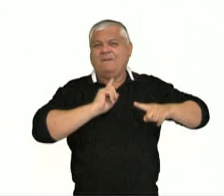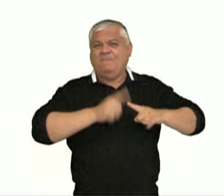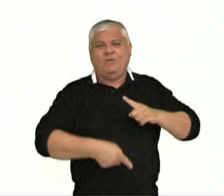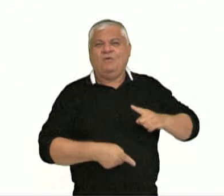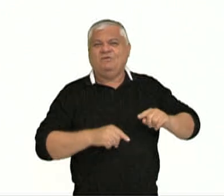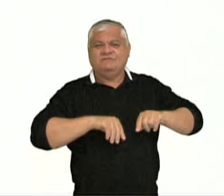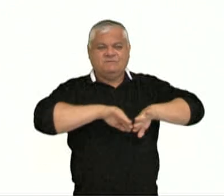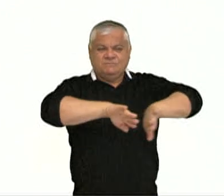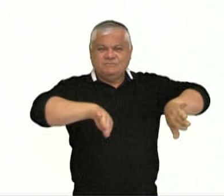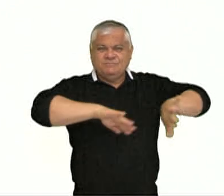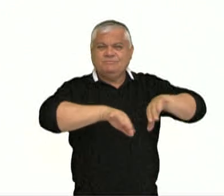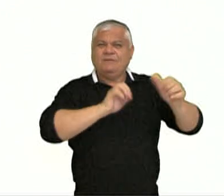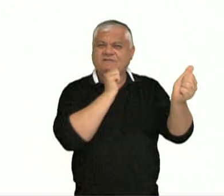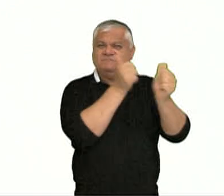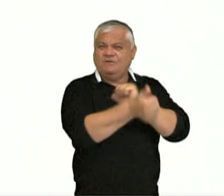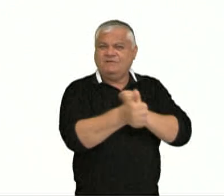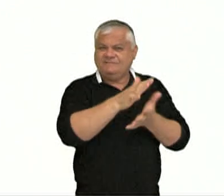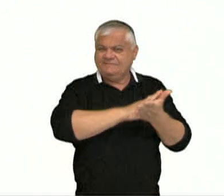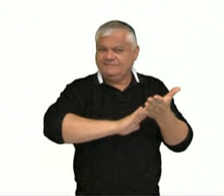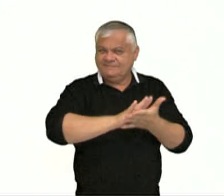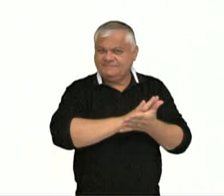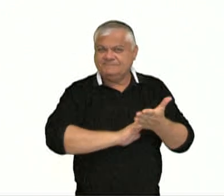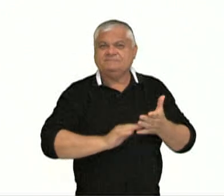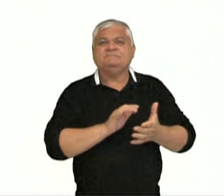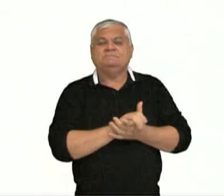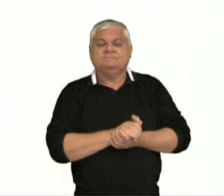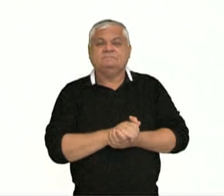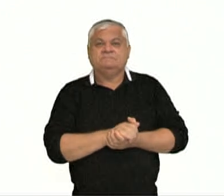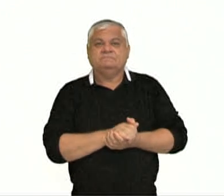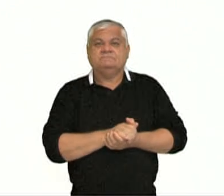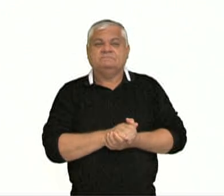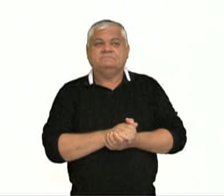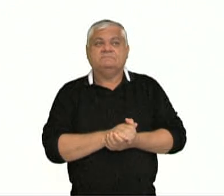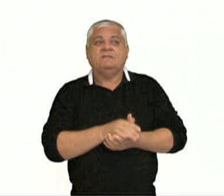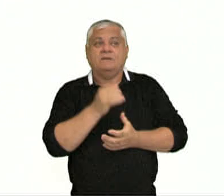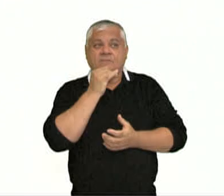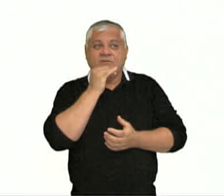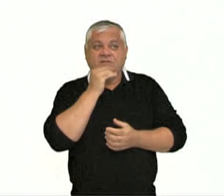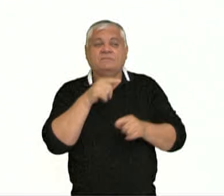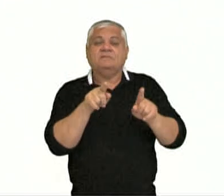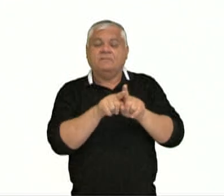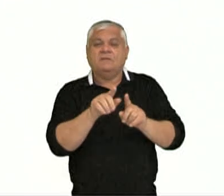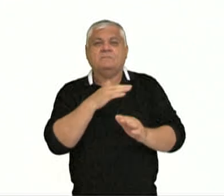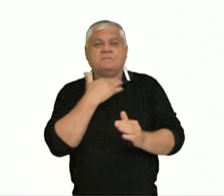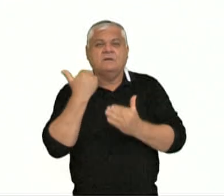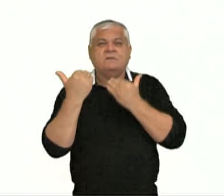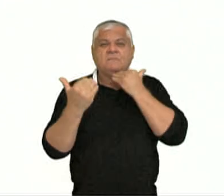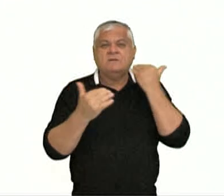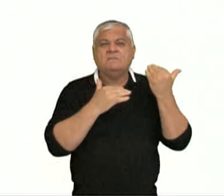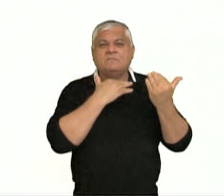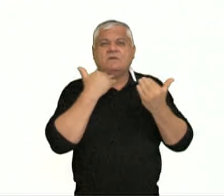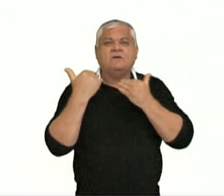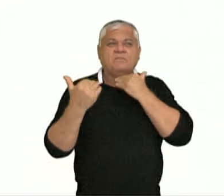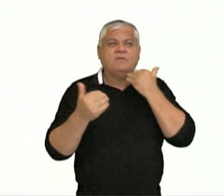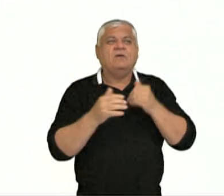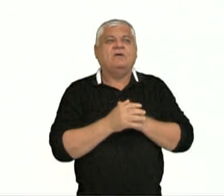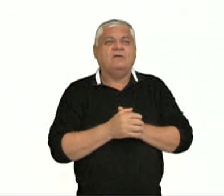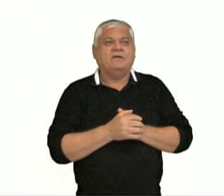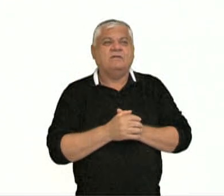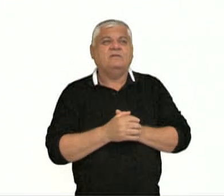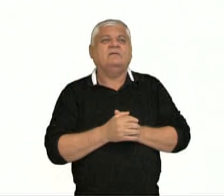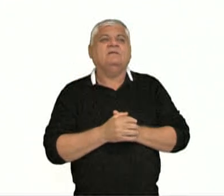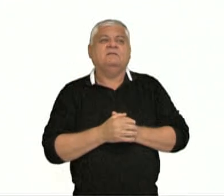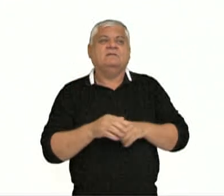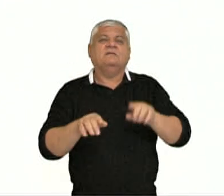em função da contaminação, certo? O banho, a alta mortalidade ali, então as águas impróprias para banho, a alta